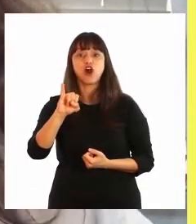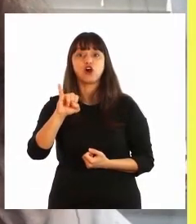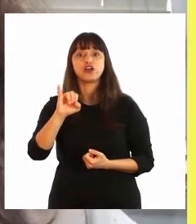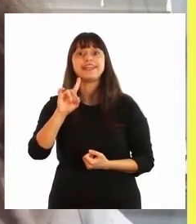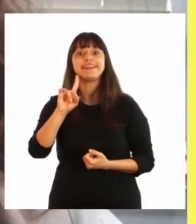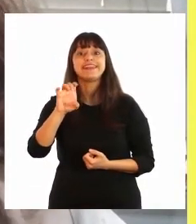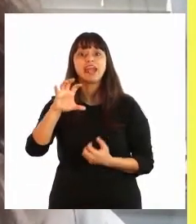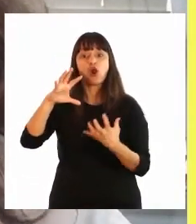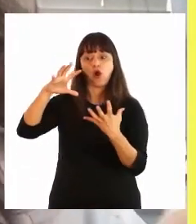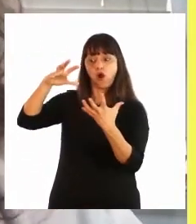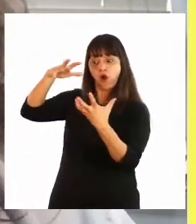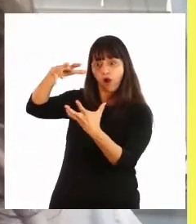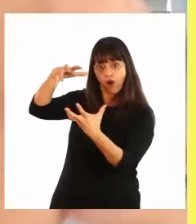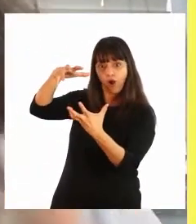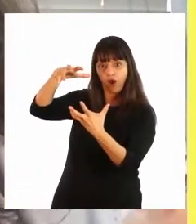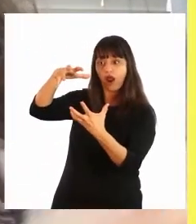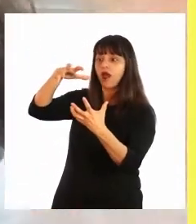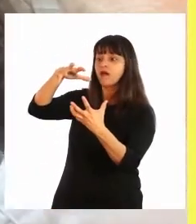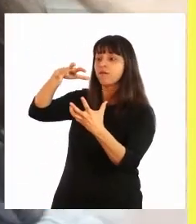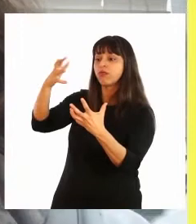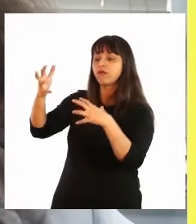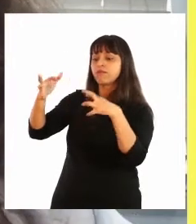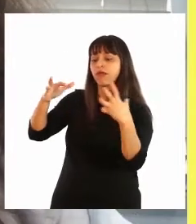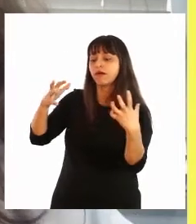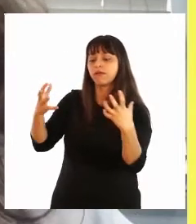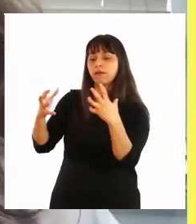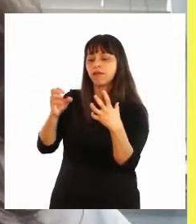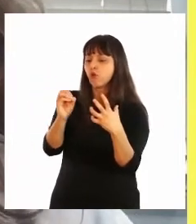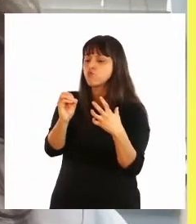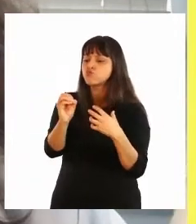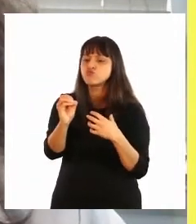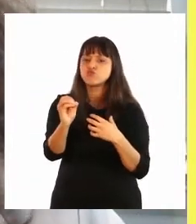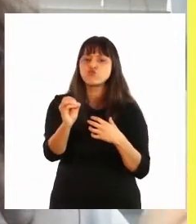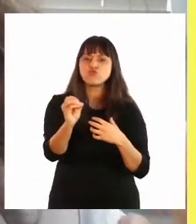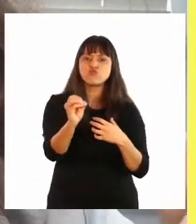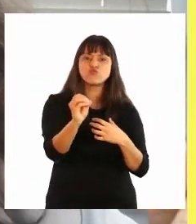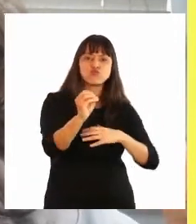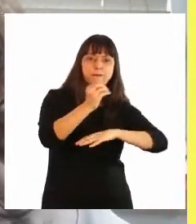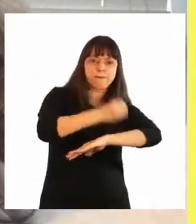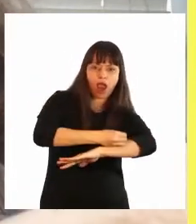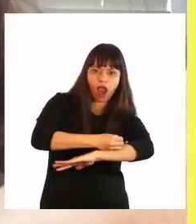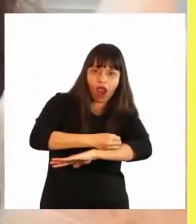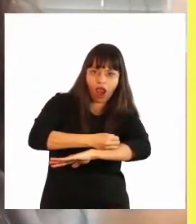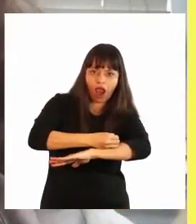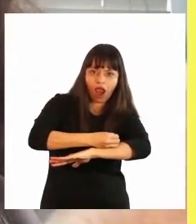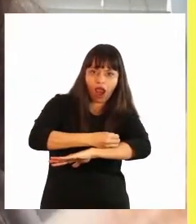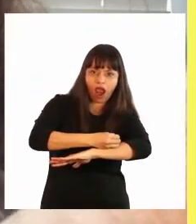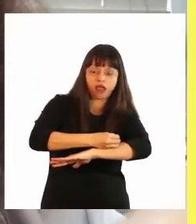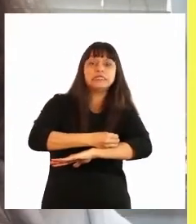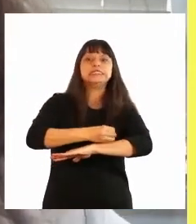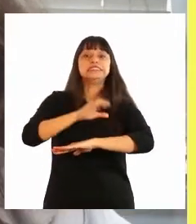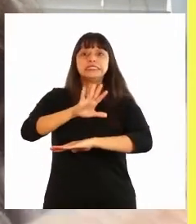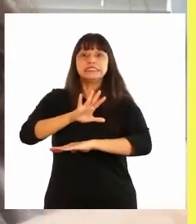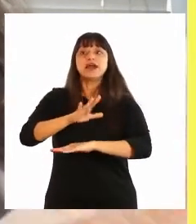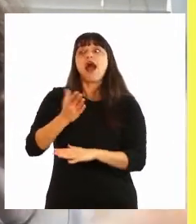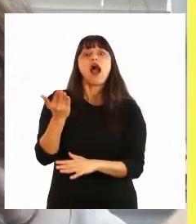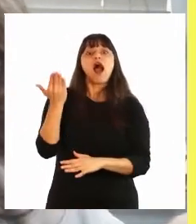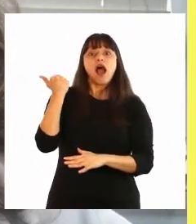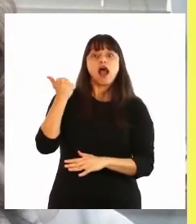que não existe mais, porque se o núcleo está exposto, é porque ele se quebrou todo. Então, ele era lá que nem um caroço